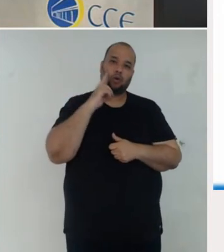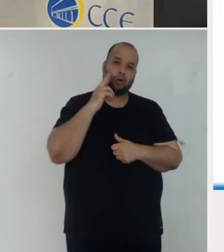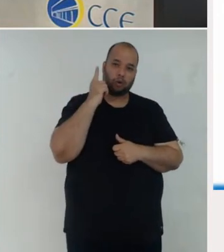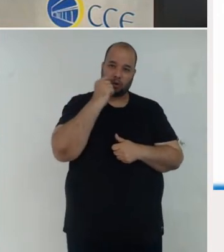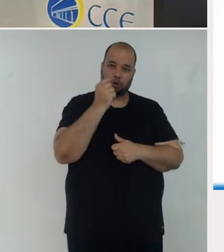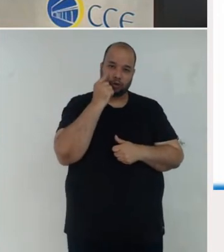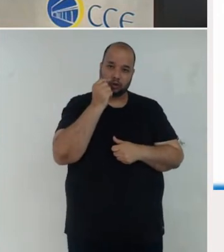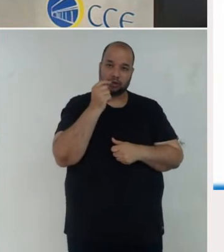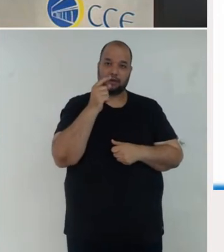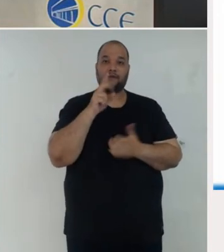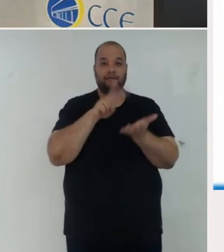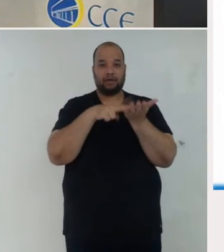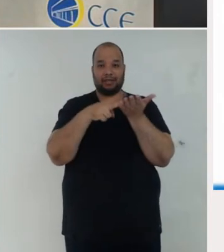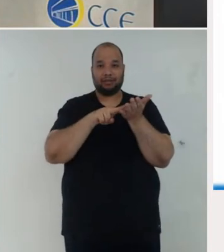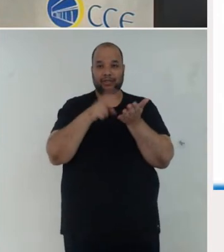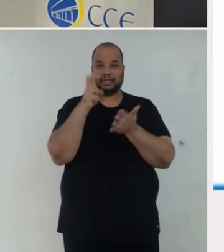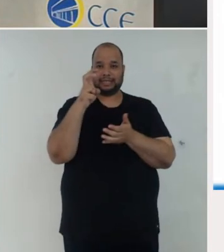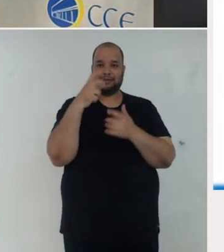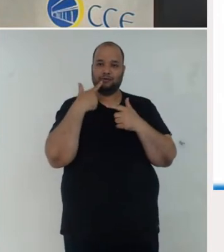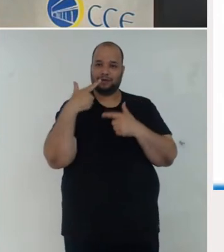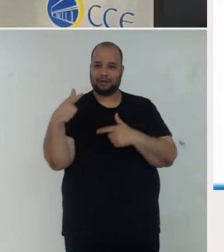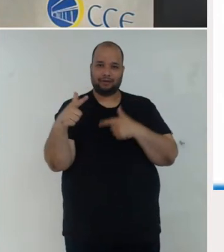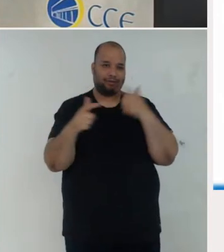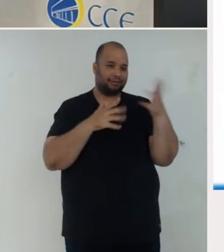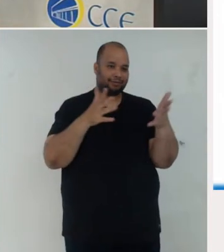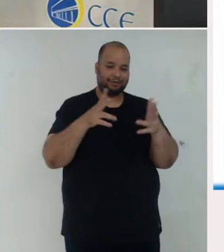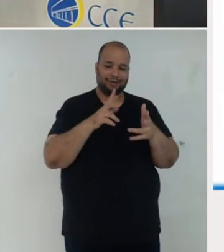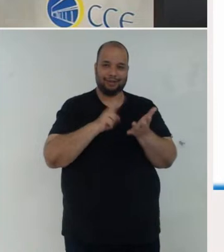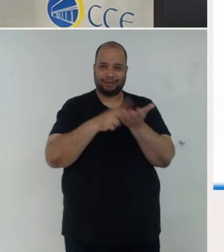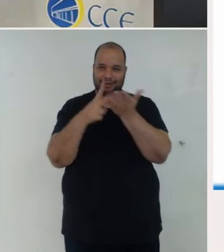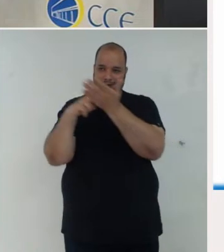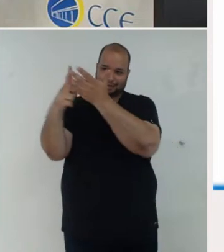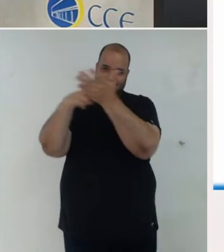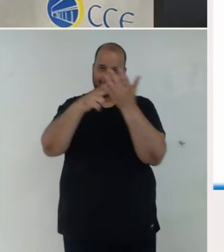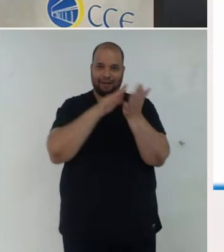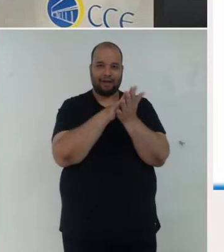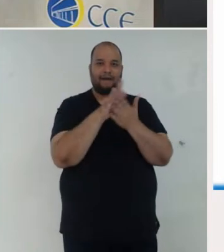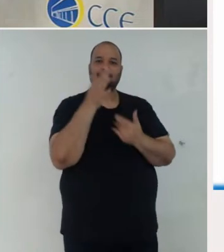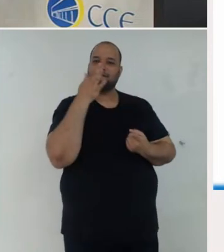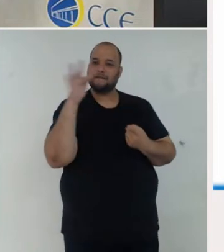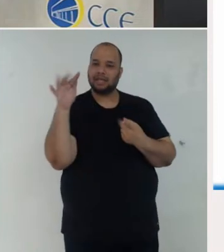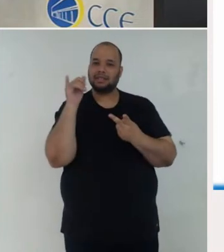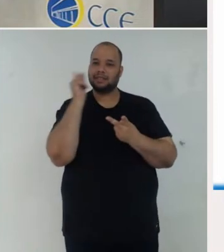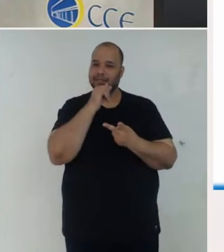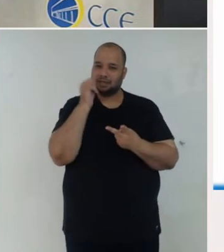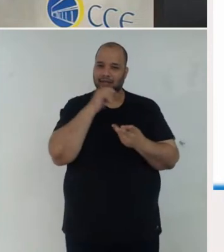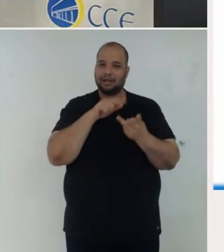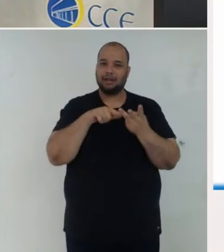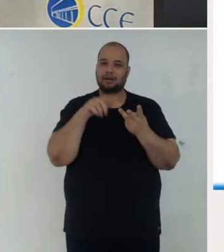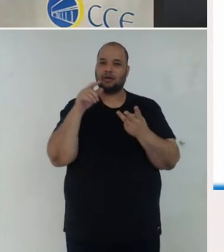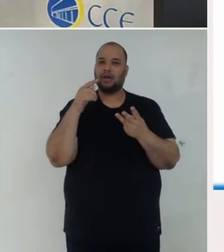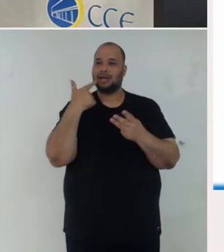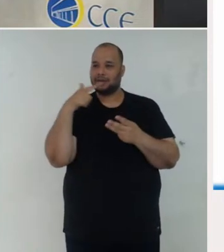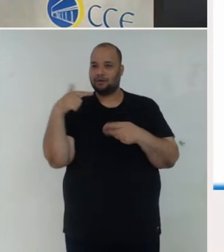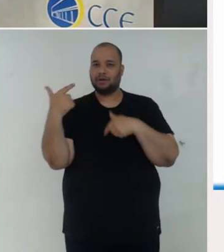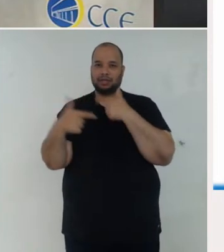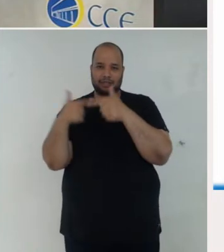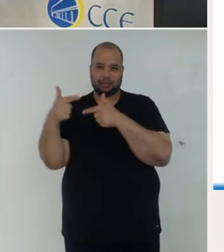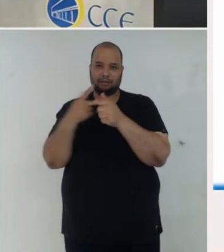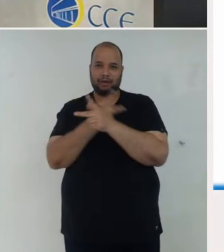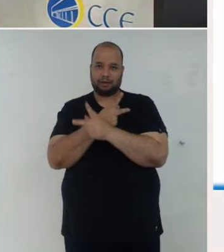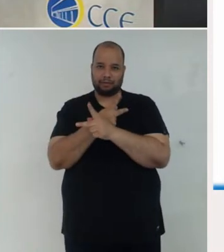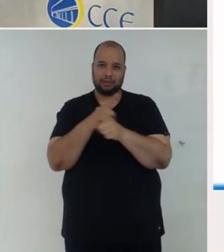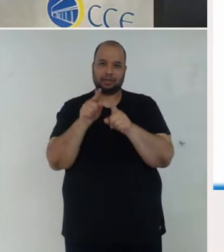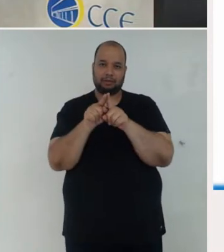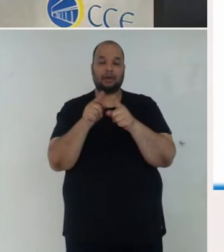para 5 línguas. Tá? Então, daqui a pouco vai estar em francês, italiano, as línguas que a gente trabalha mais na PEGET e